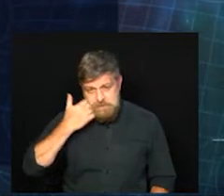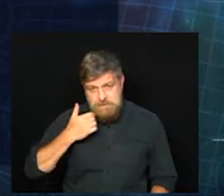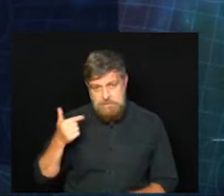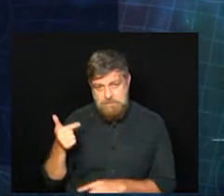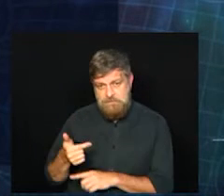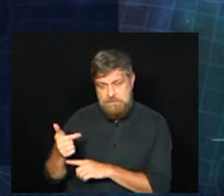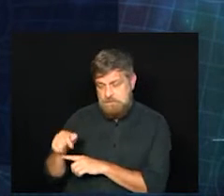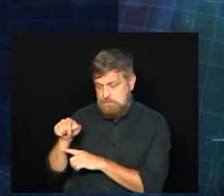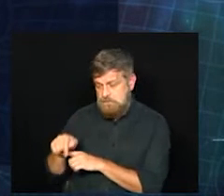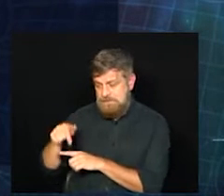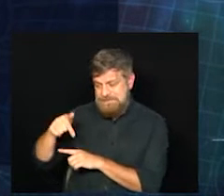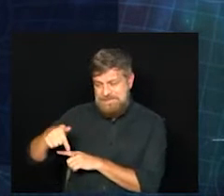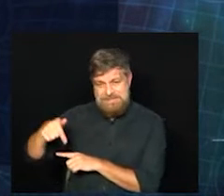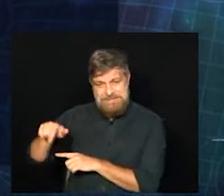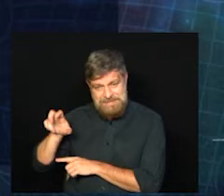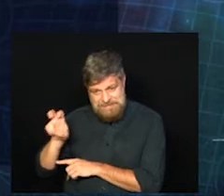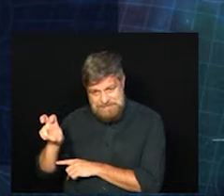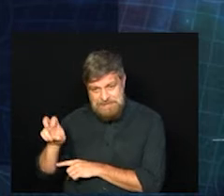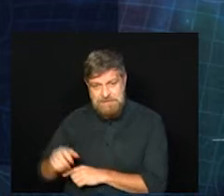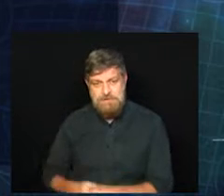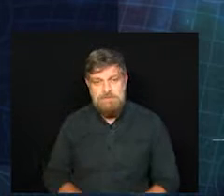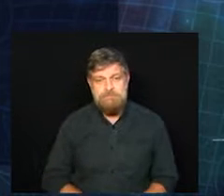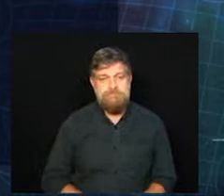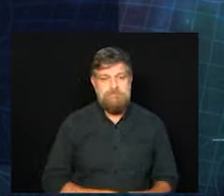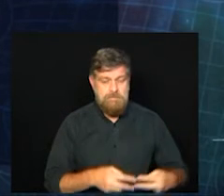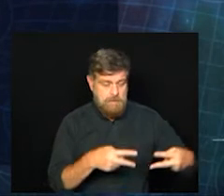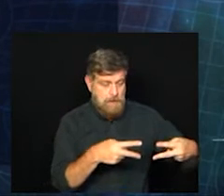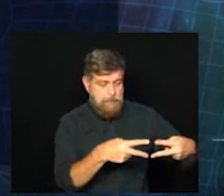23.296, na sequência, Santa Bárbara do Oeste, com